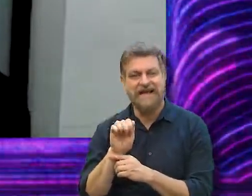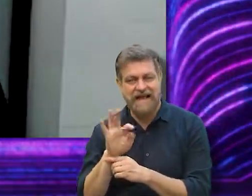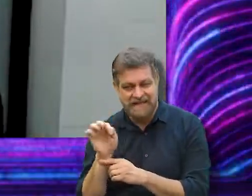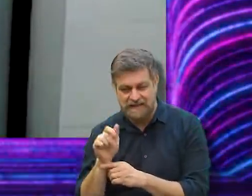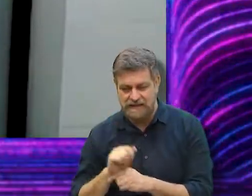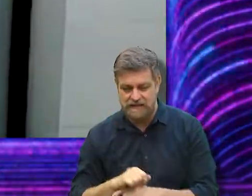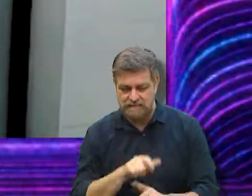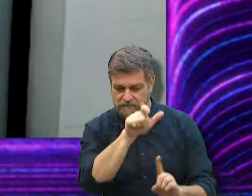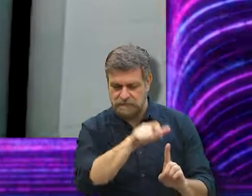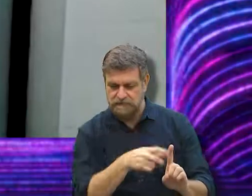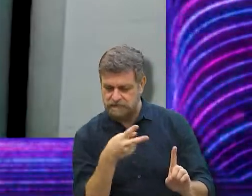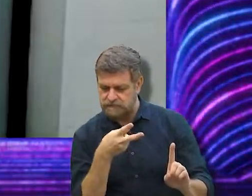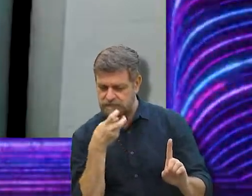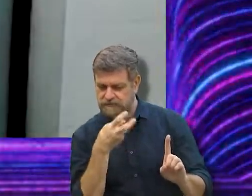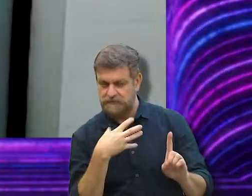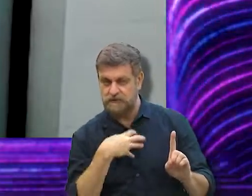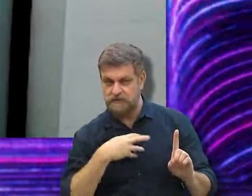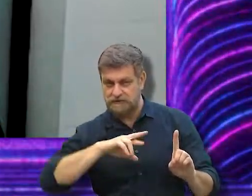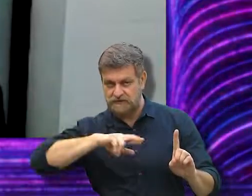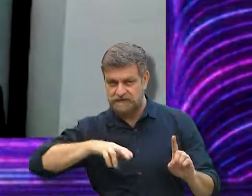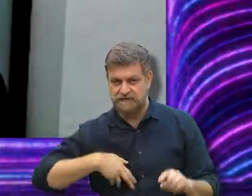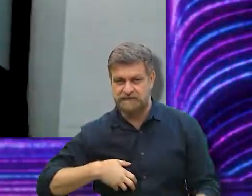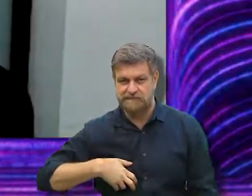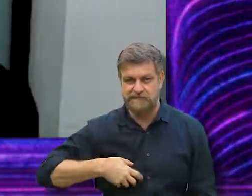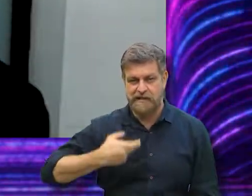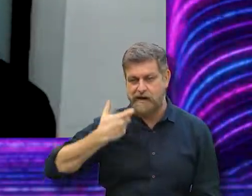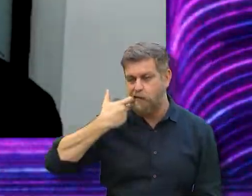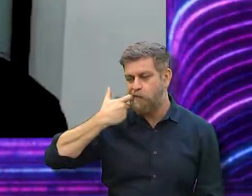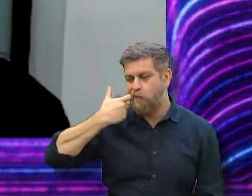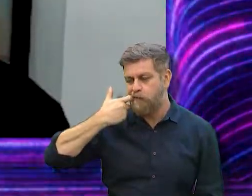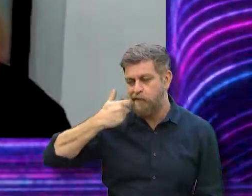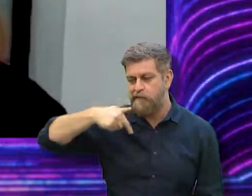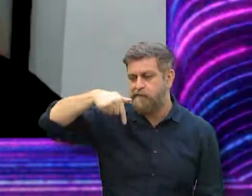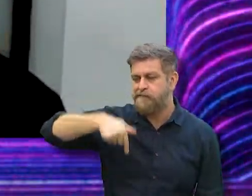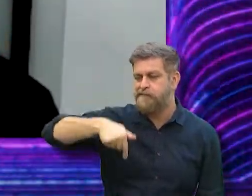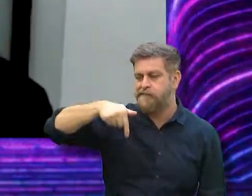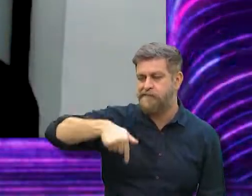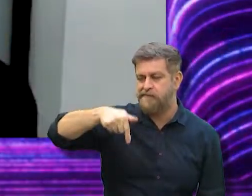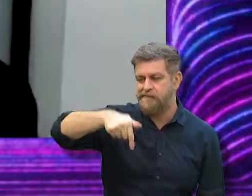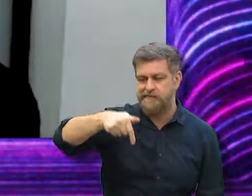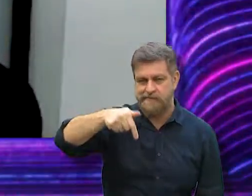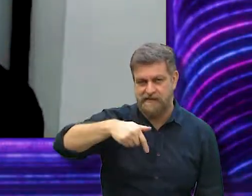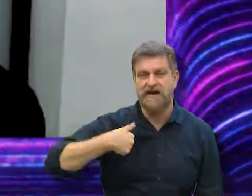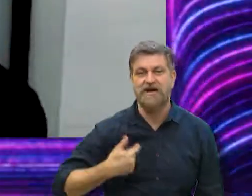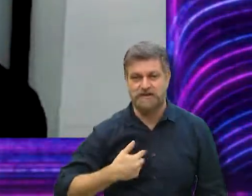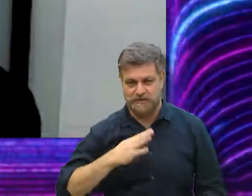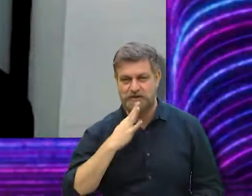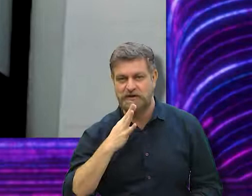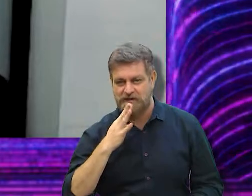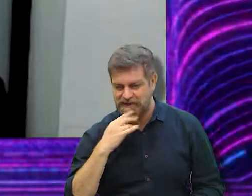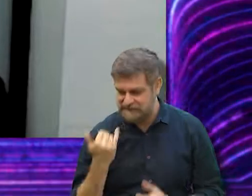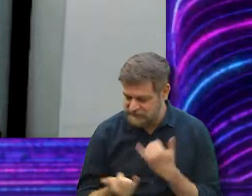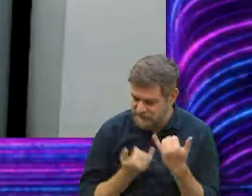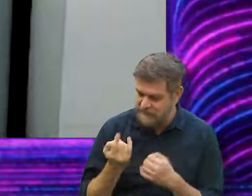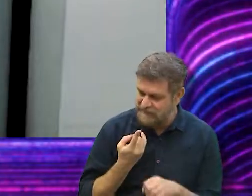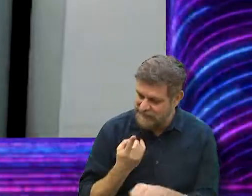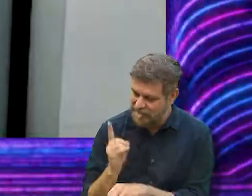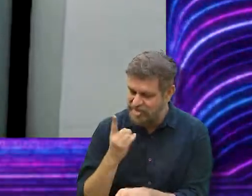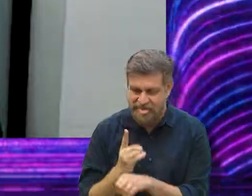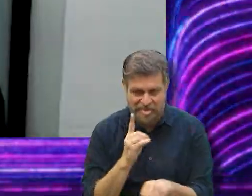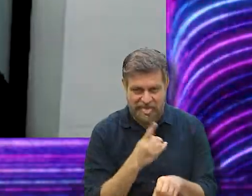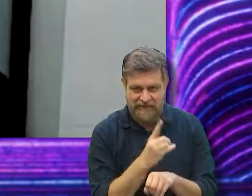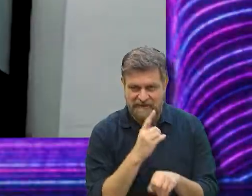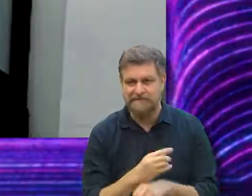curupiras são malignos, os boitatás já têm uma forma diferente de enxergar os